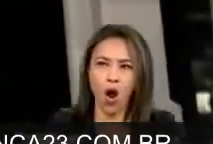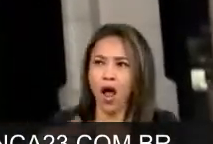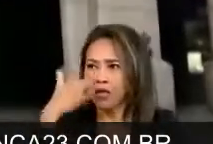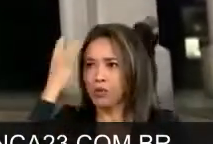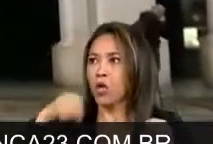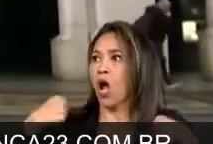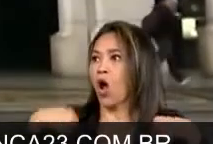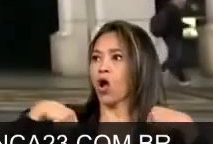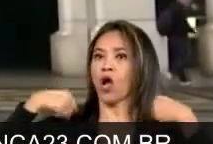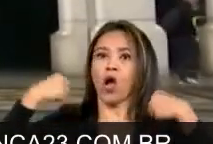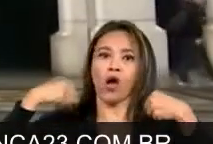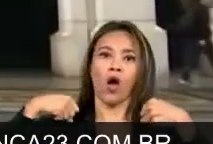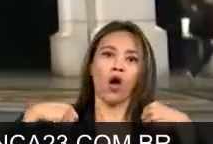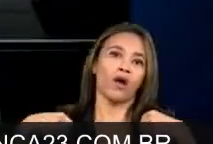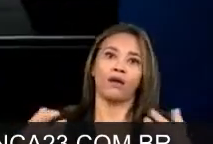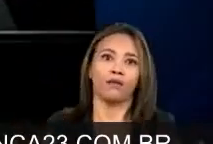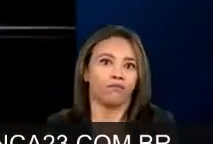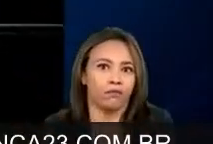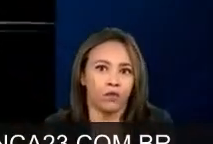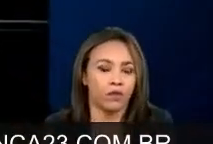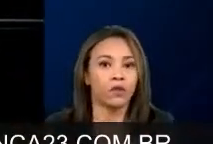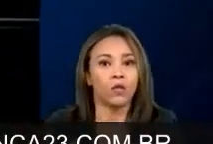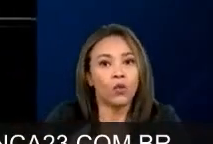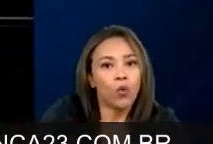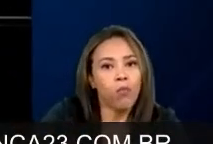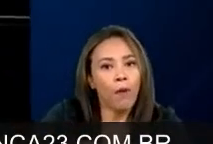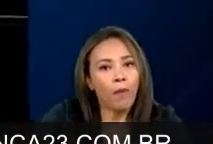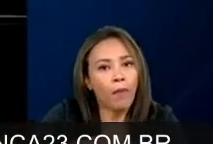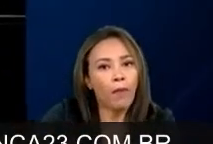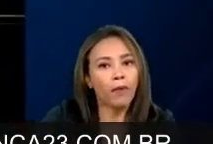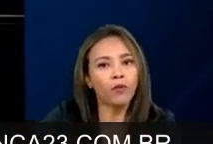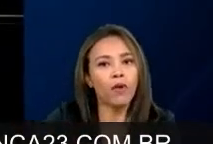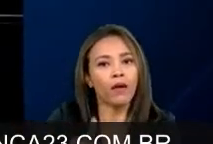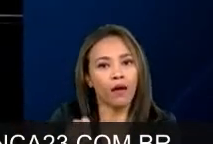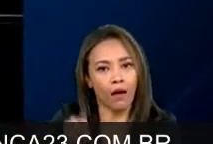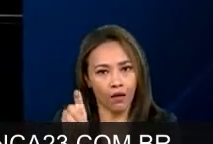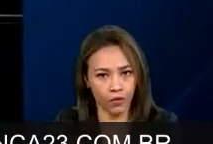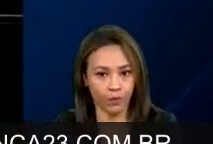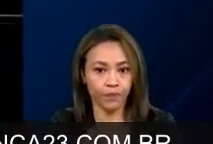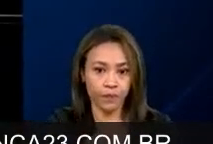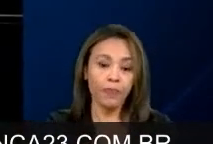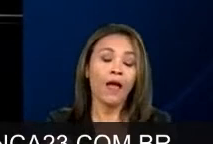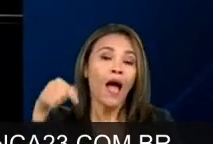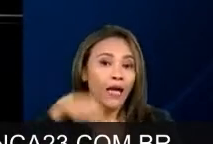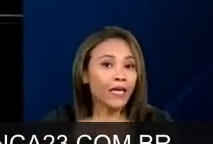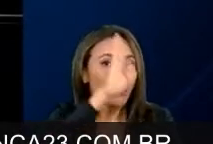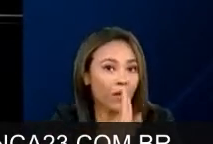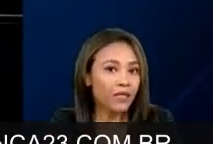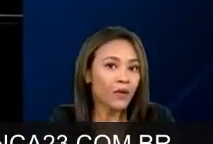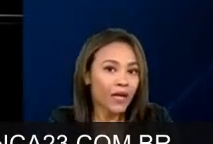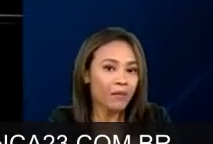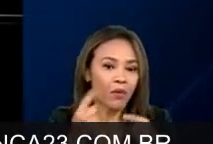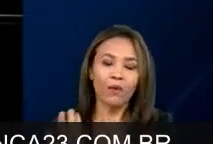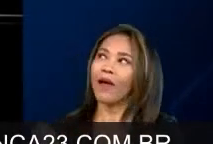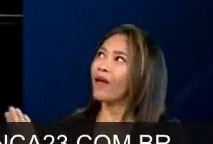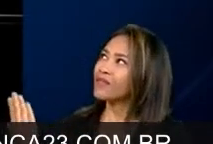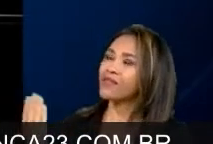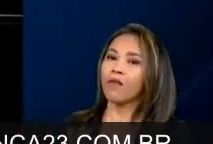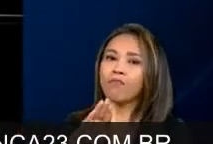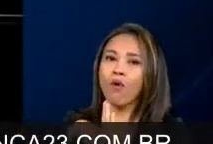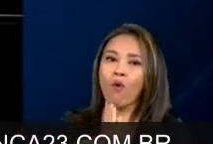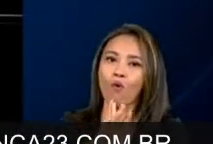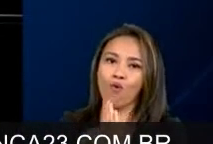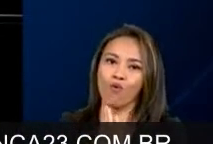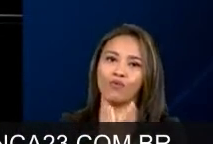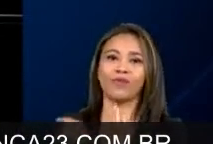de pânico no mercado, né? Aqui no Brasil, a quebra dos bancos essa semana derrubou o Ibovespa, que mede